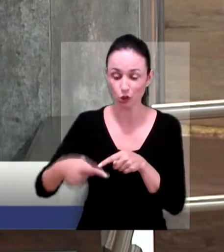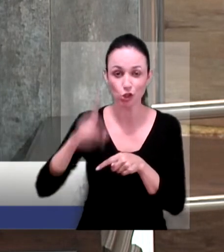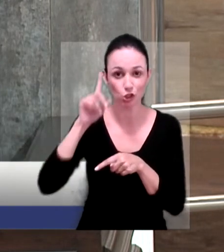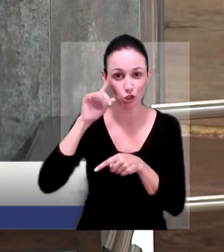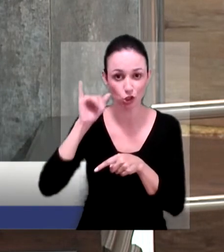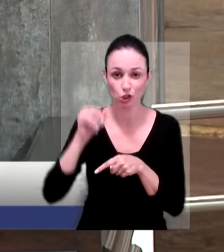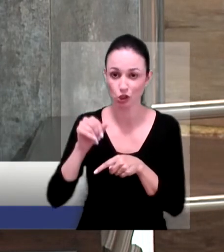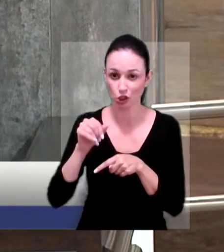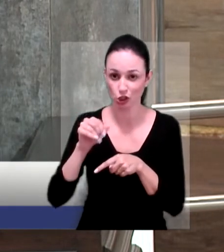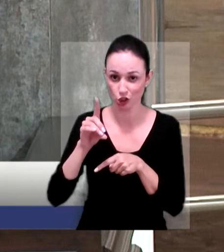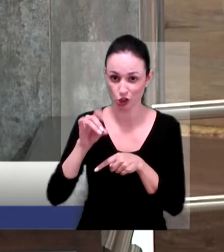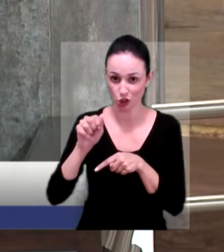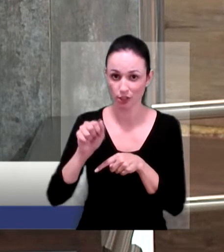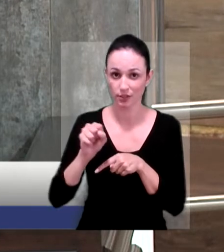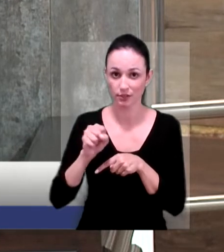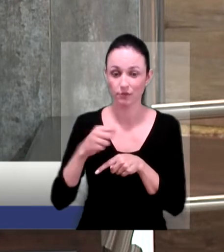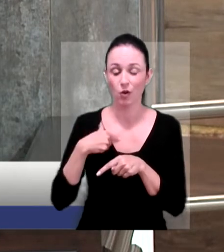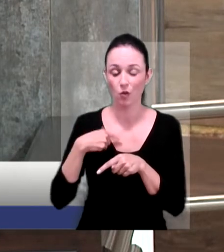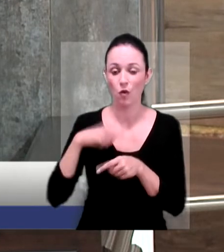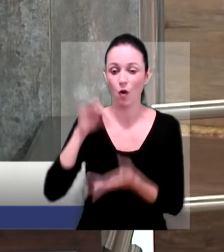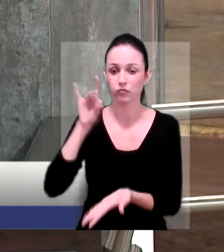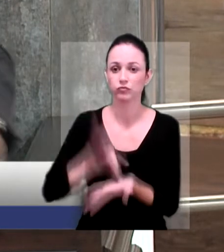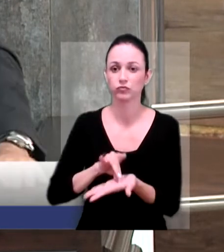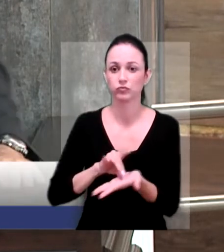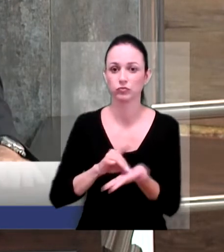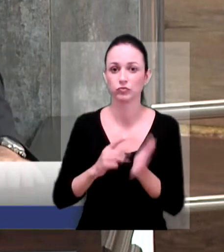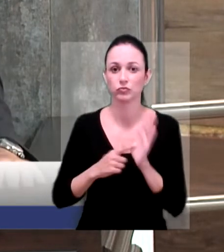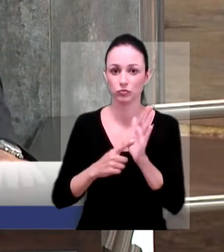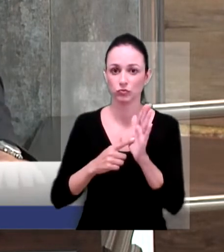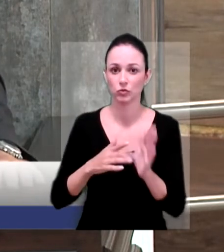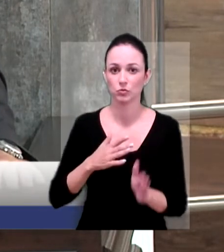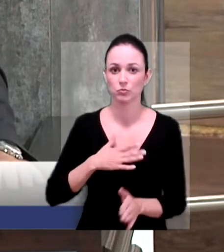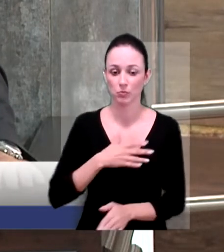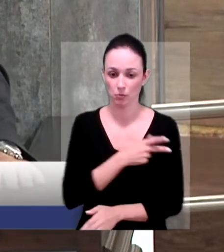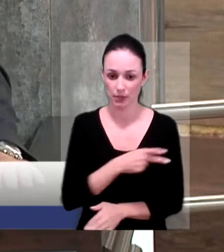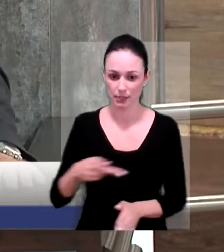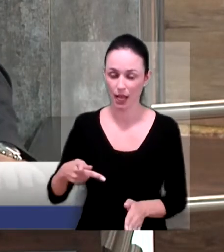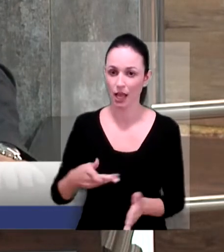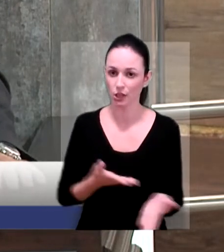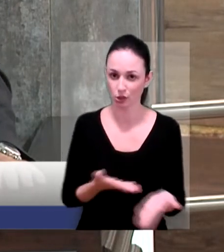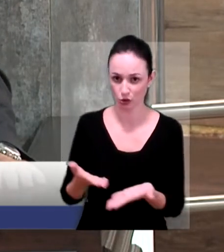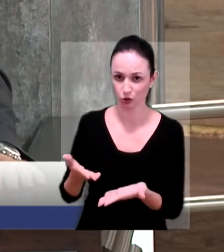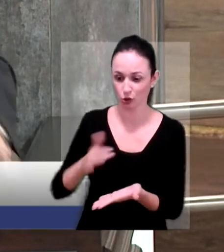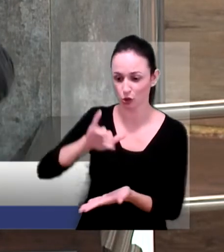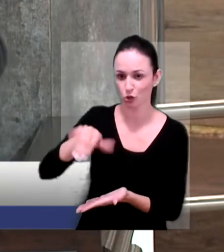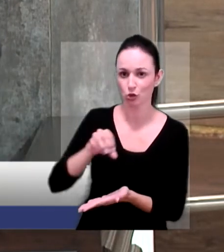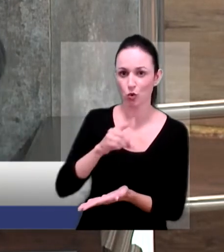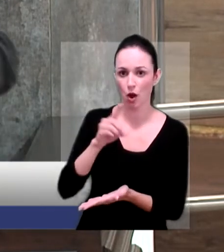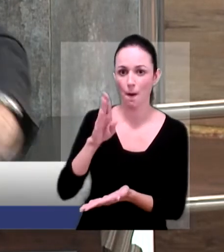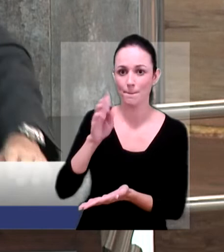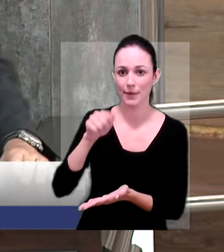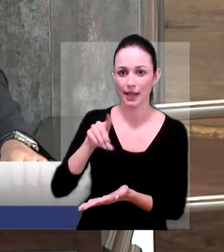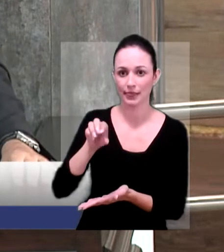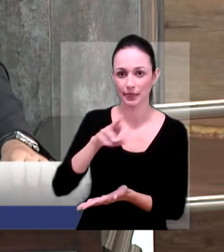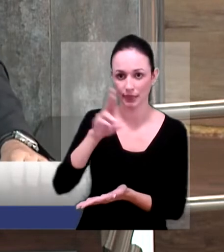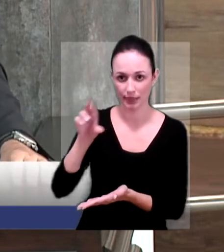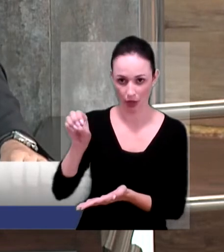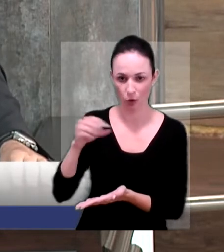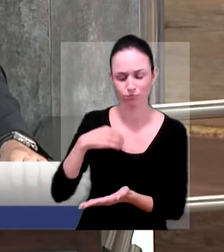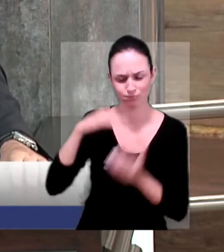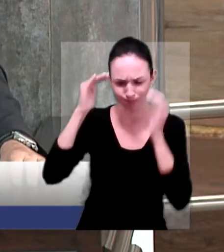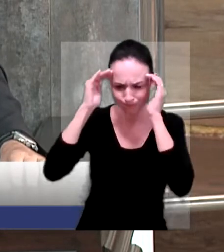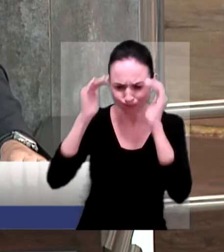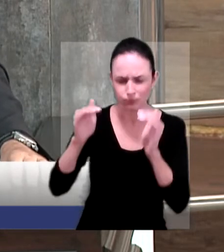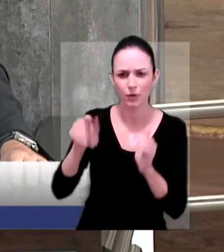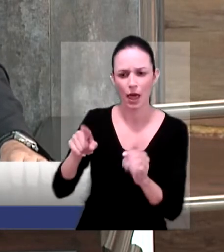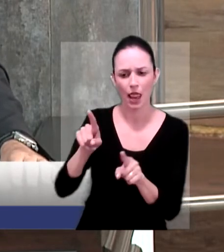oficialmente apresentar ao meu presidente de mesa, senhor João Brandão, da qual eu respeito, que tem uma história incrível nessa cidade